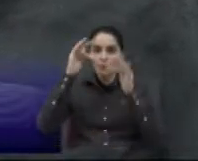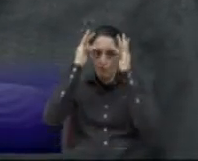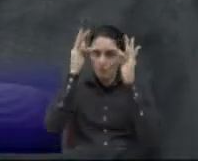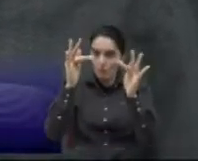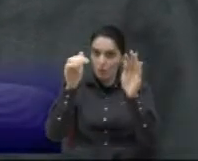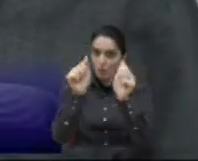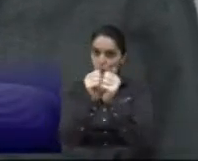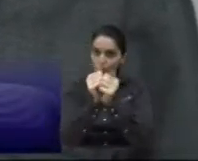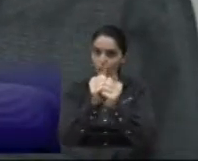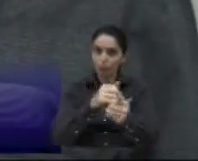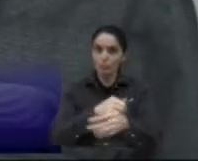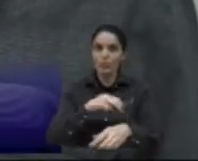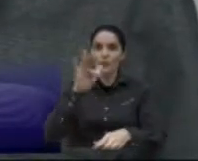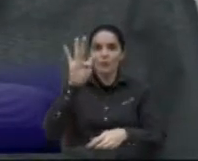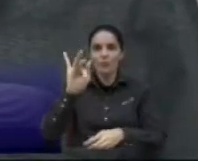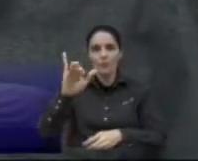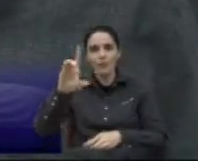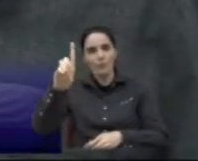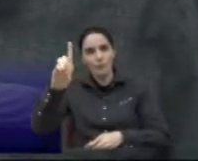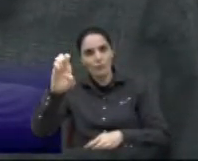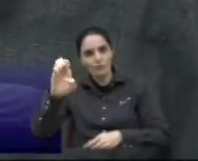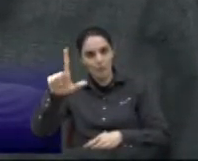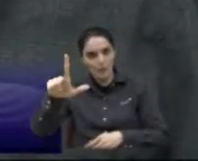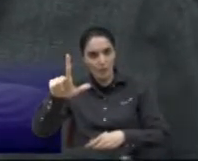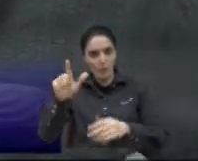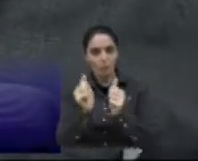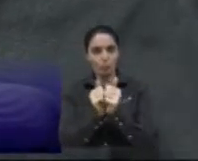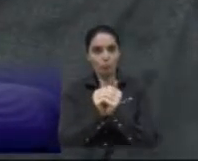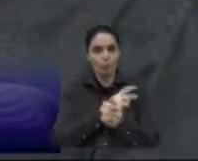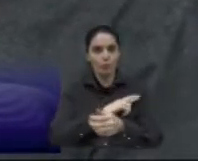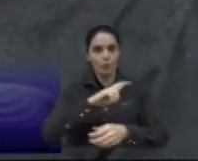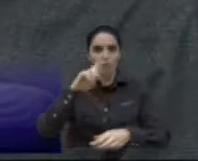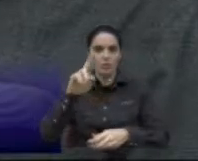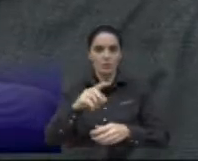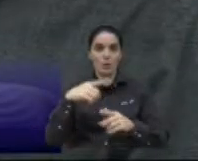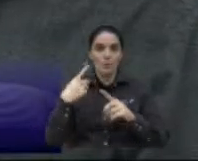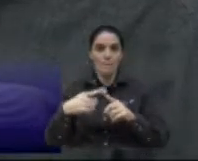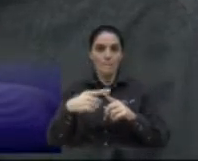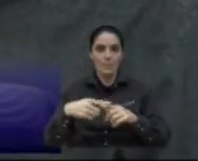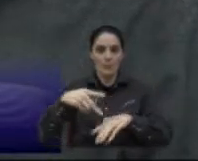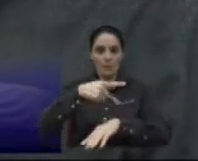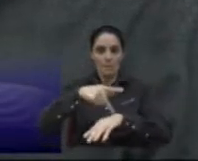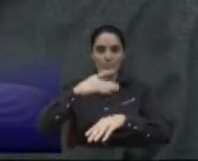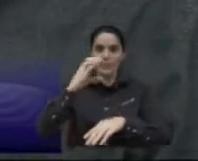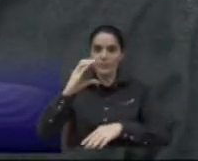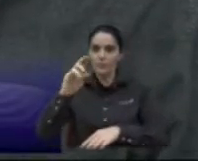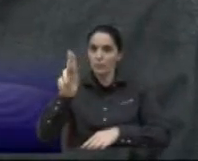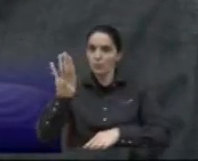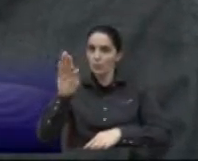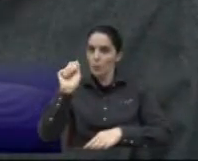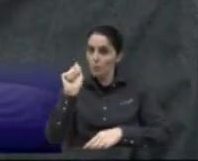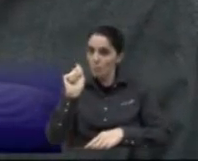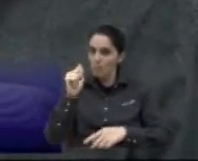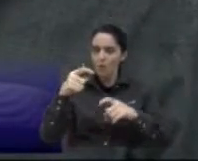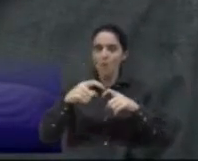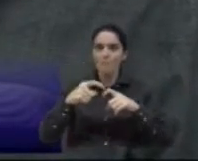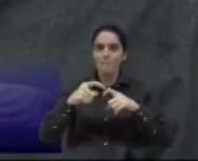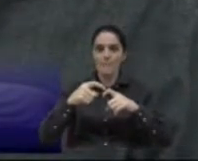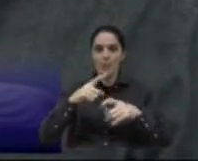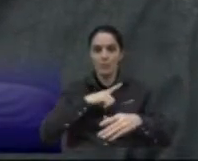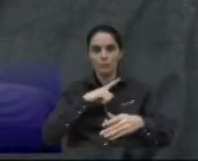claro que Cuba agora modificou, mas lá em Cuba, antigamente, o médico ele tinha uma prancheta dele com os nomes